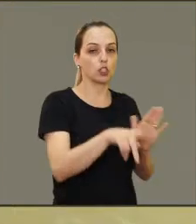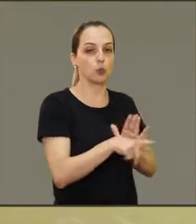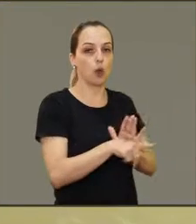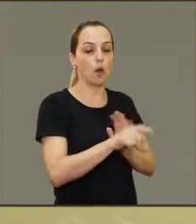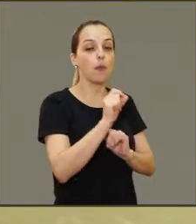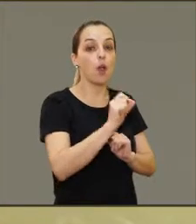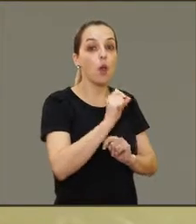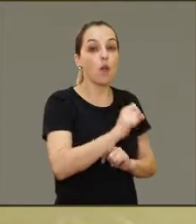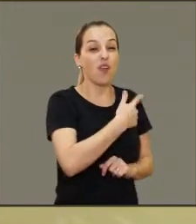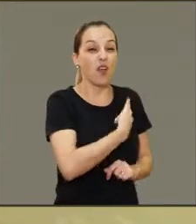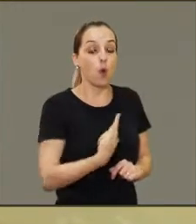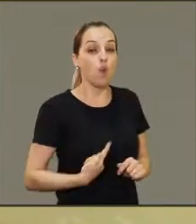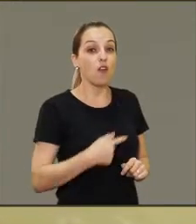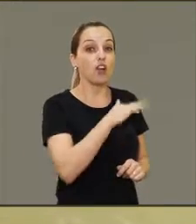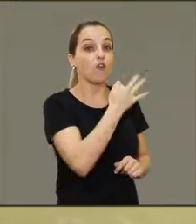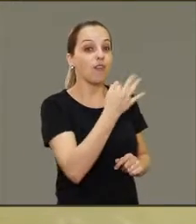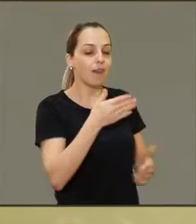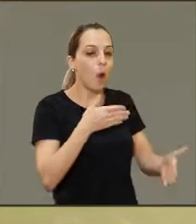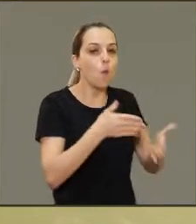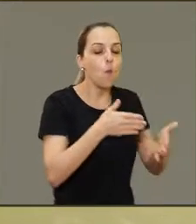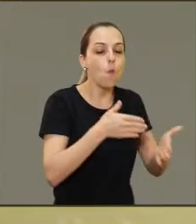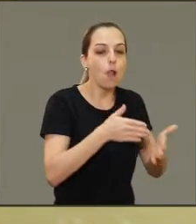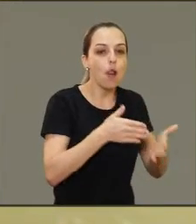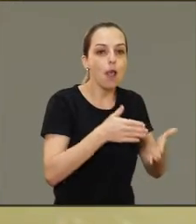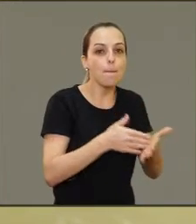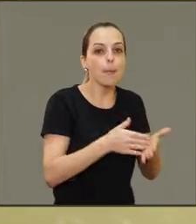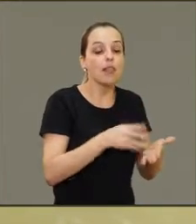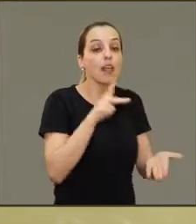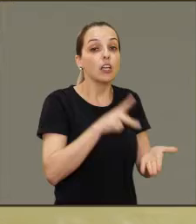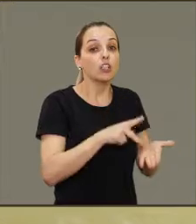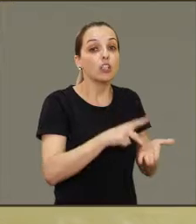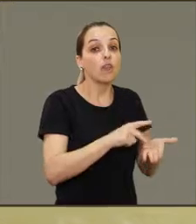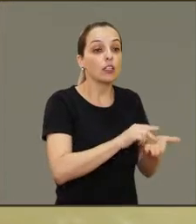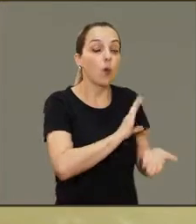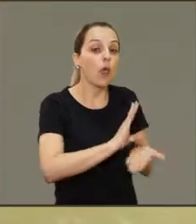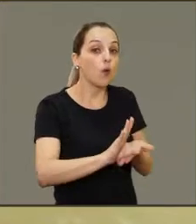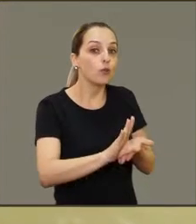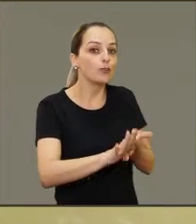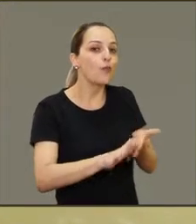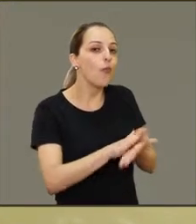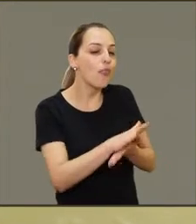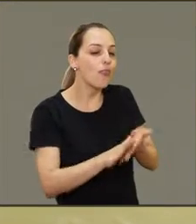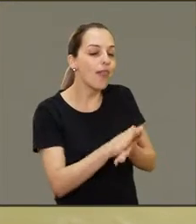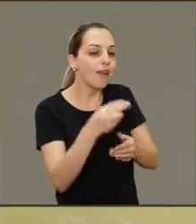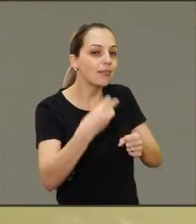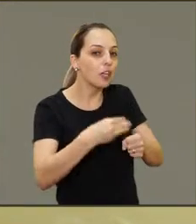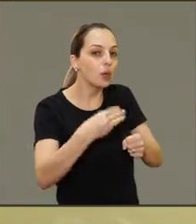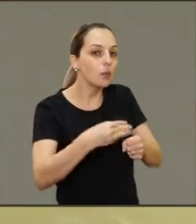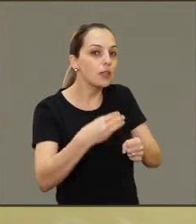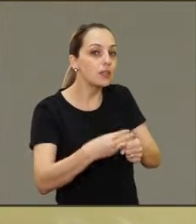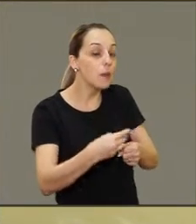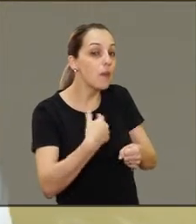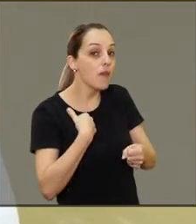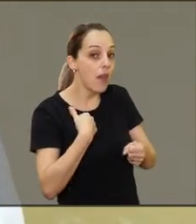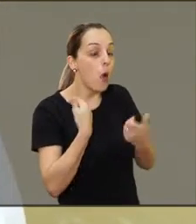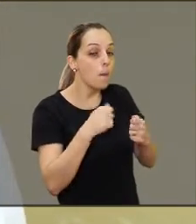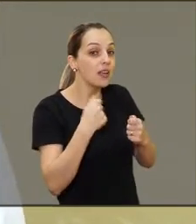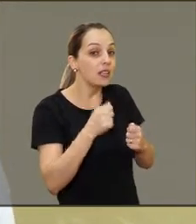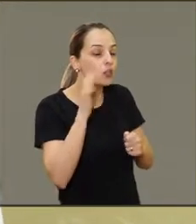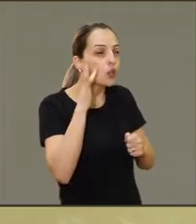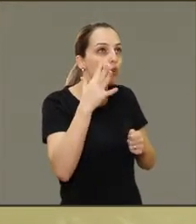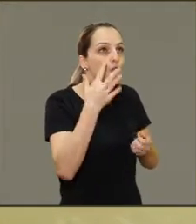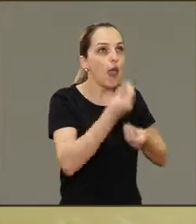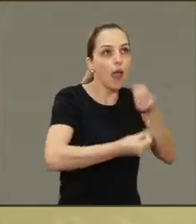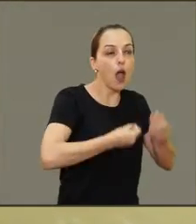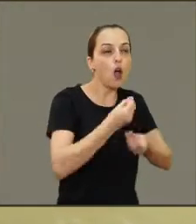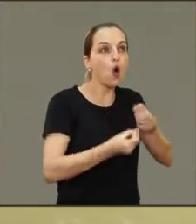E quando o governo federal limita, na verdade, ele está deixando de repassar recursos para o município e eu tenho que me